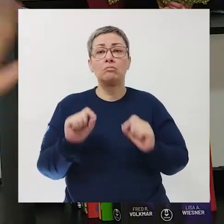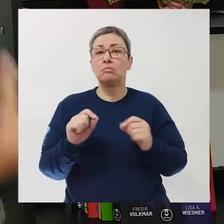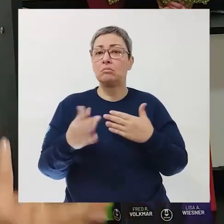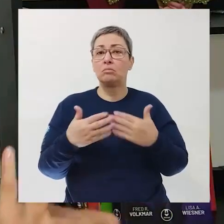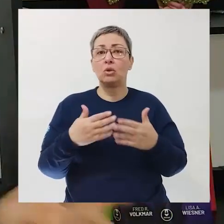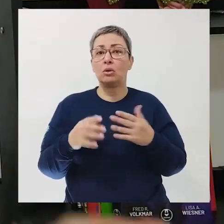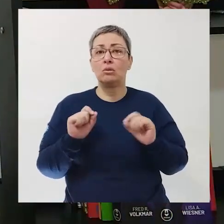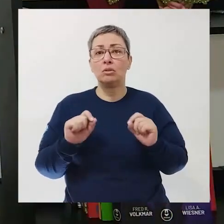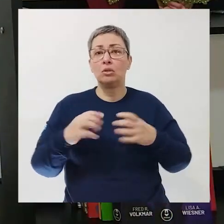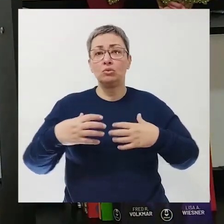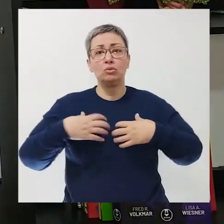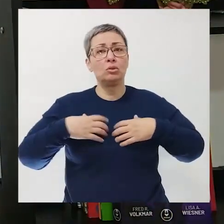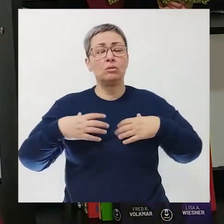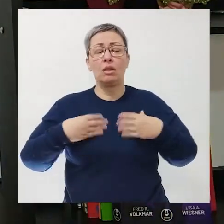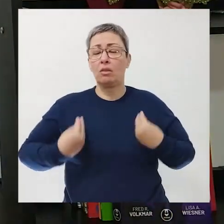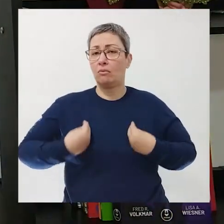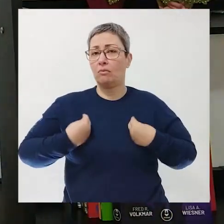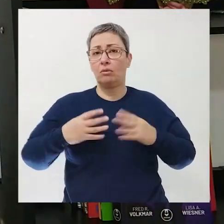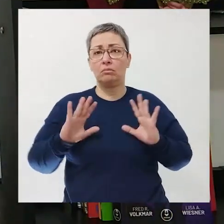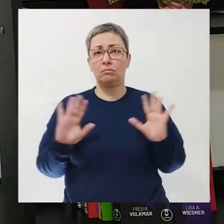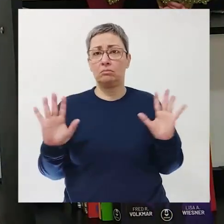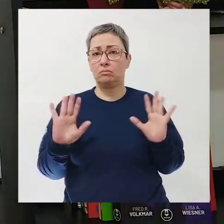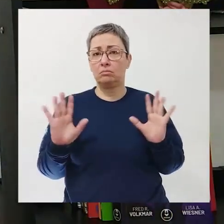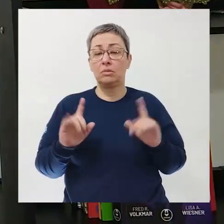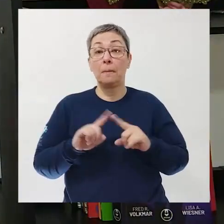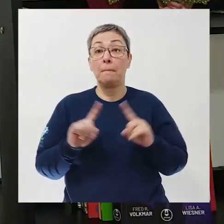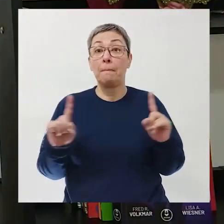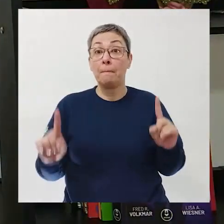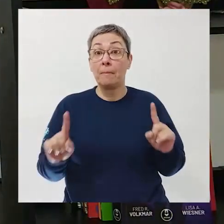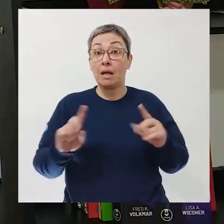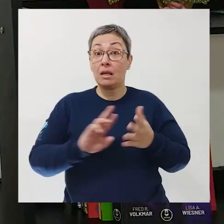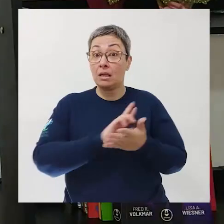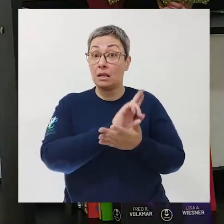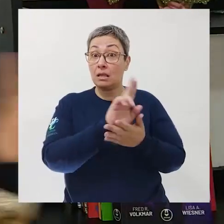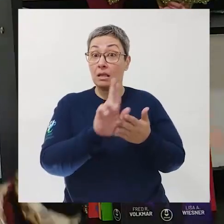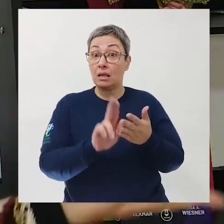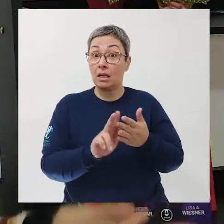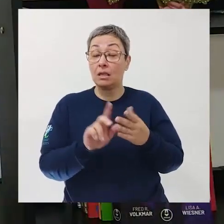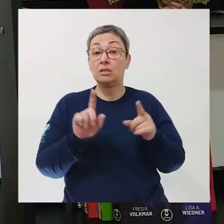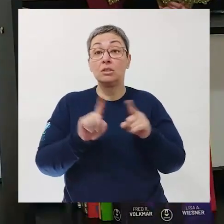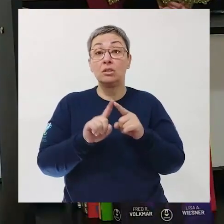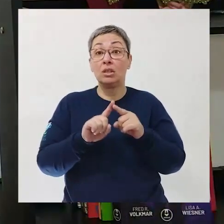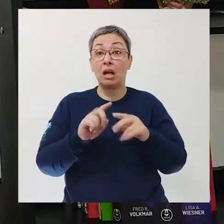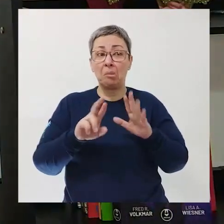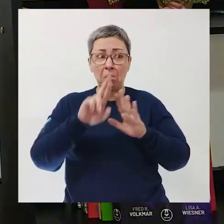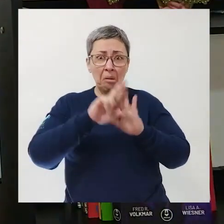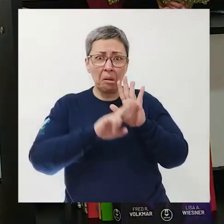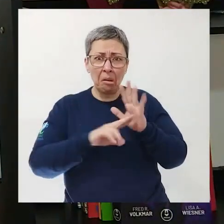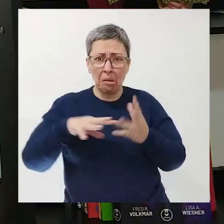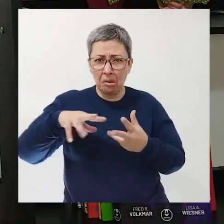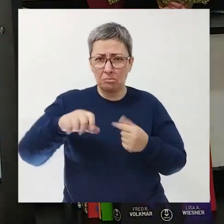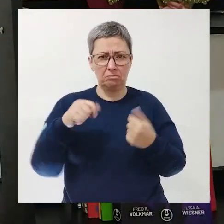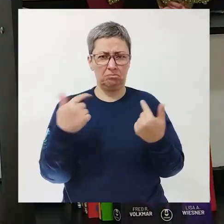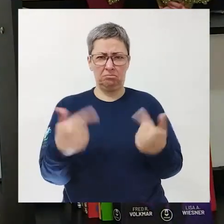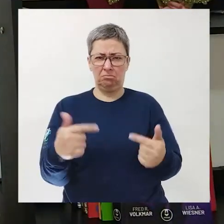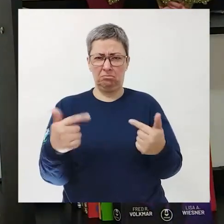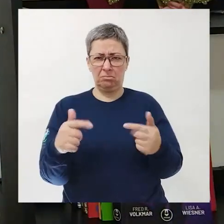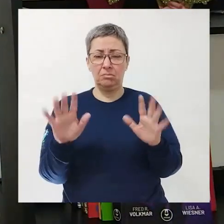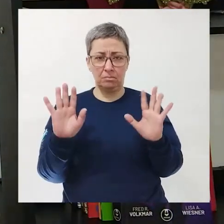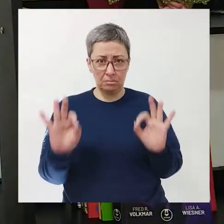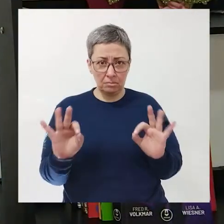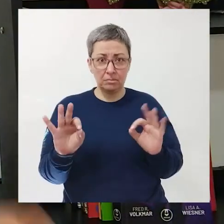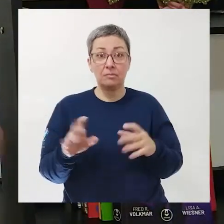qualquer maneira de viver. Para a diversidade não tem regras universais,